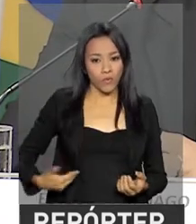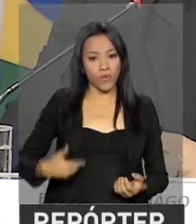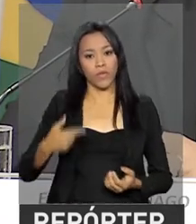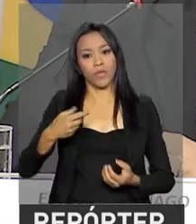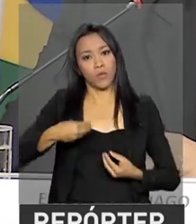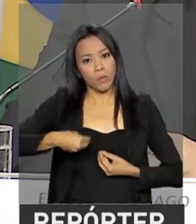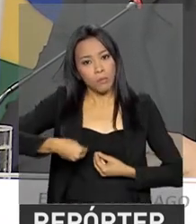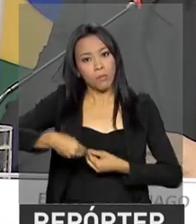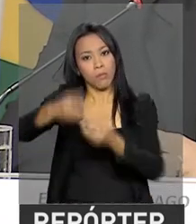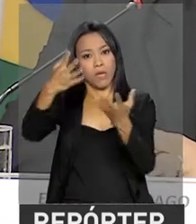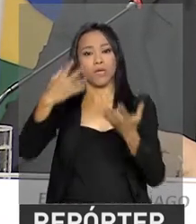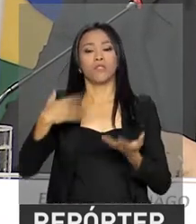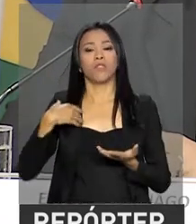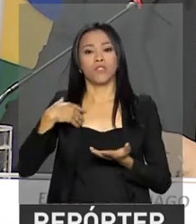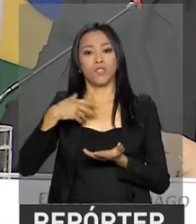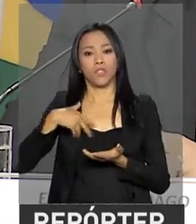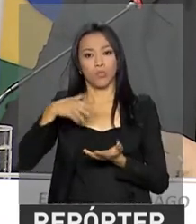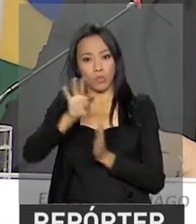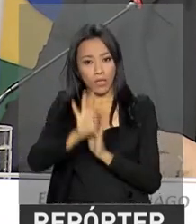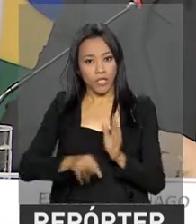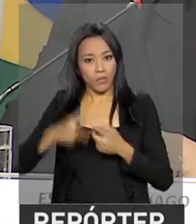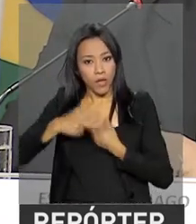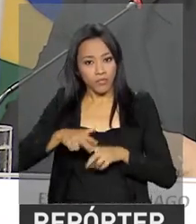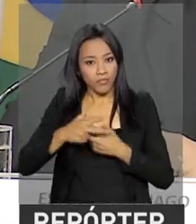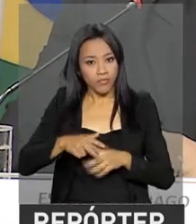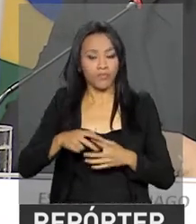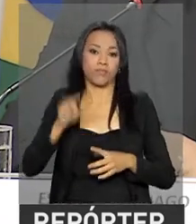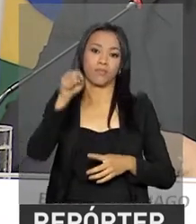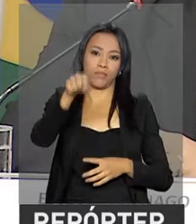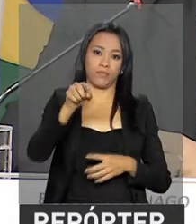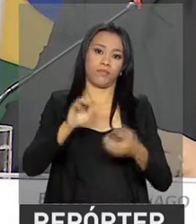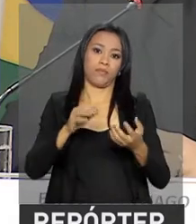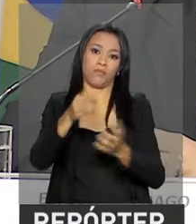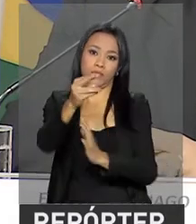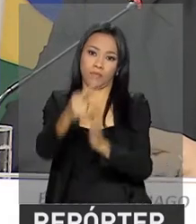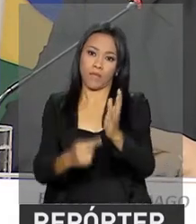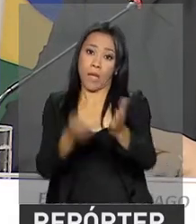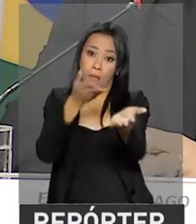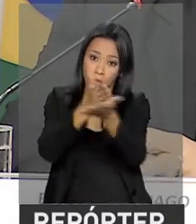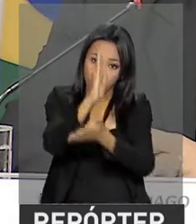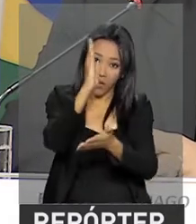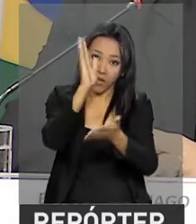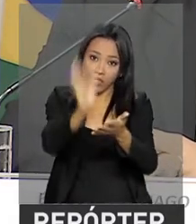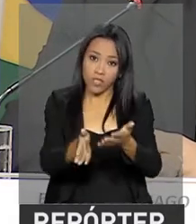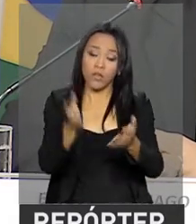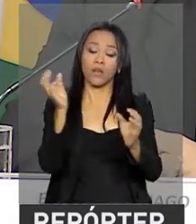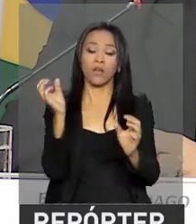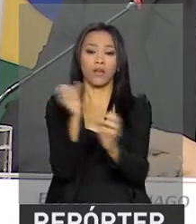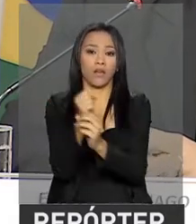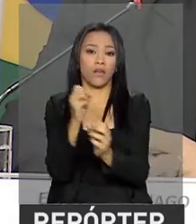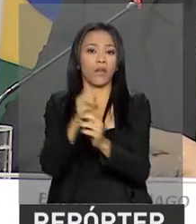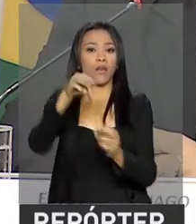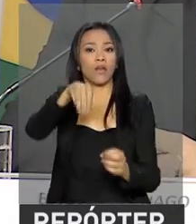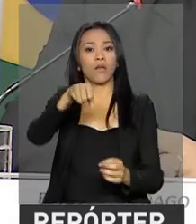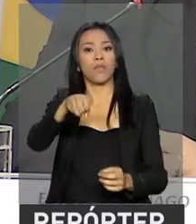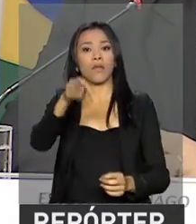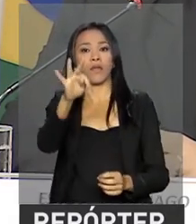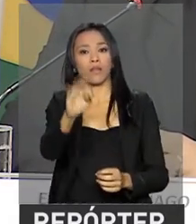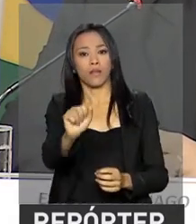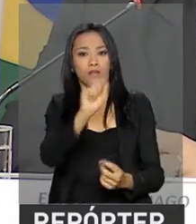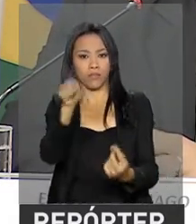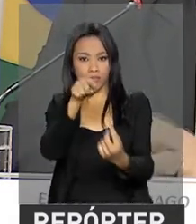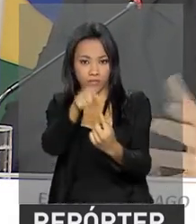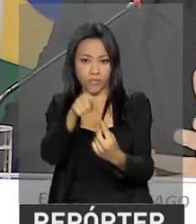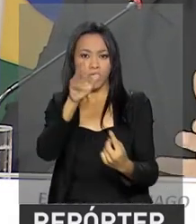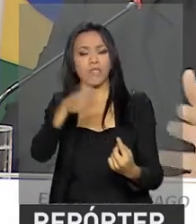uma mensagem modificativa assim tivesse condições para seja meta aprovada com um já sabendo